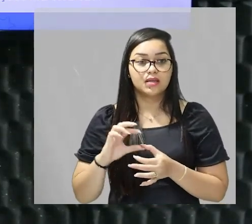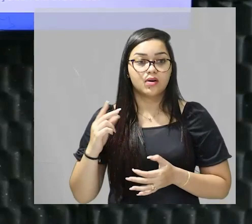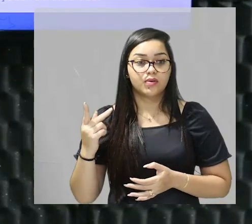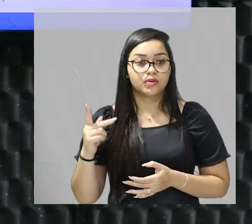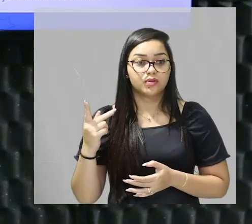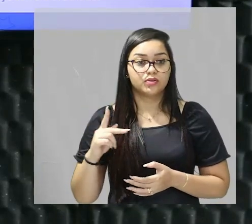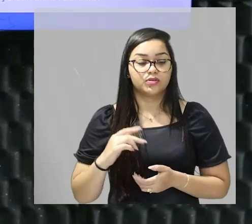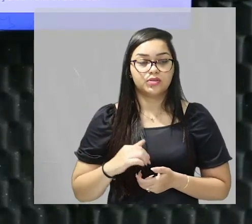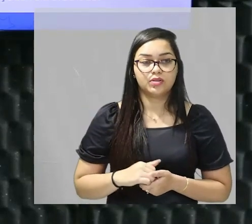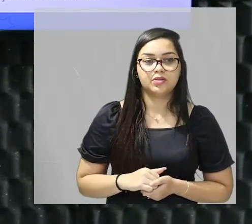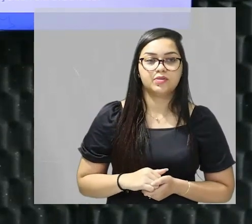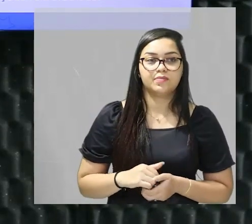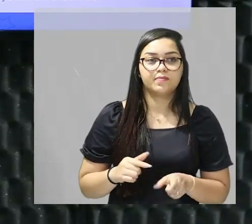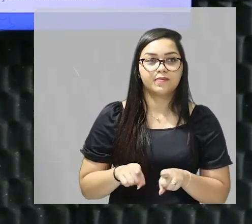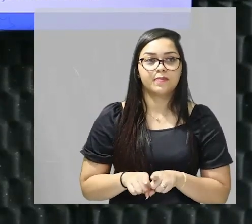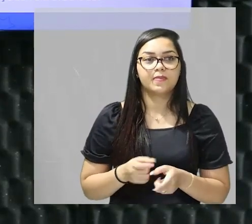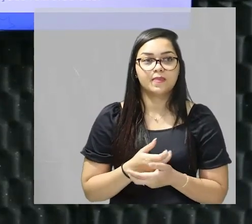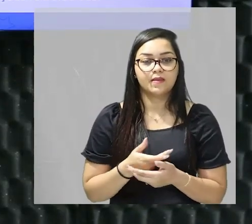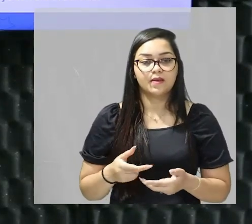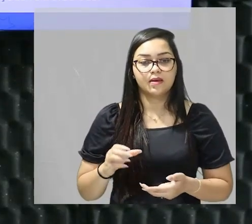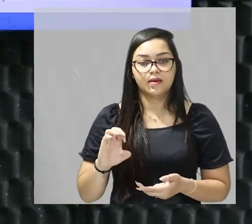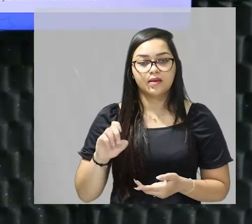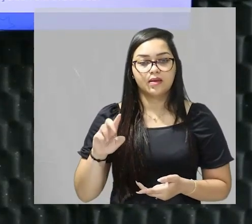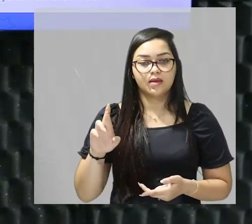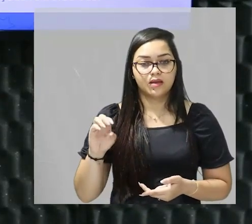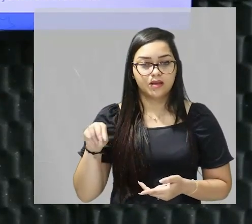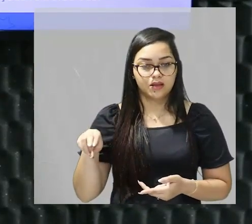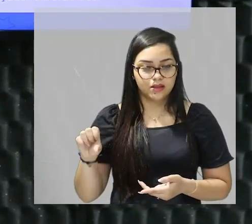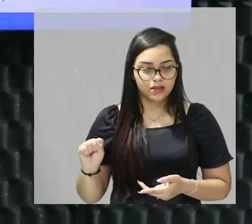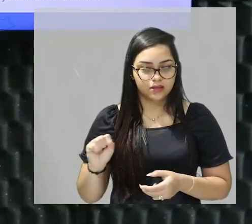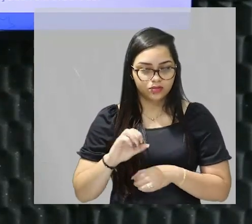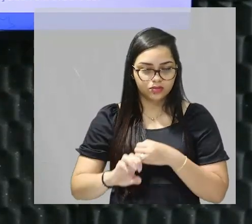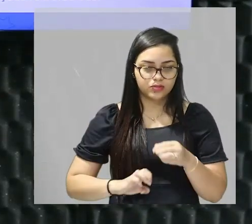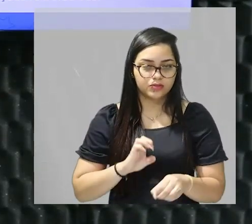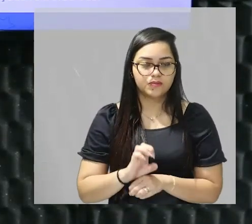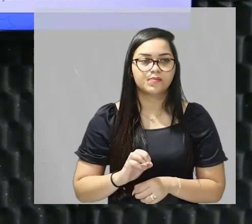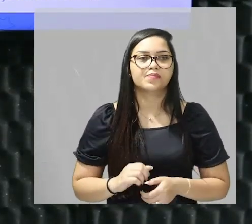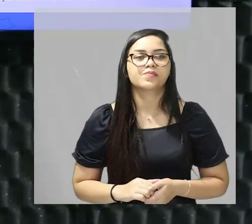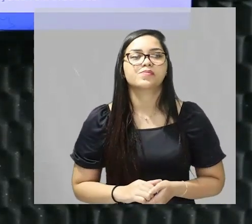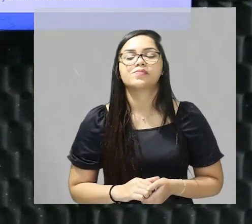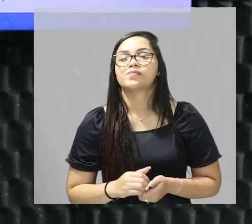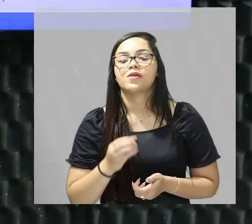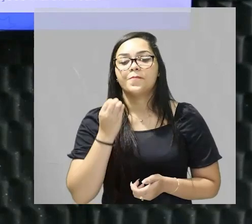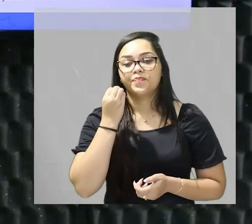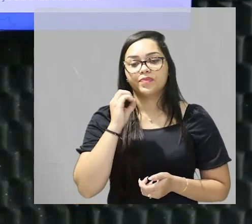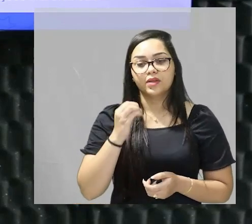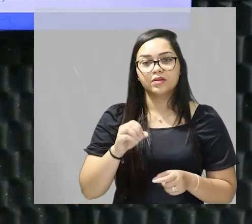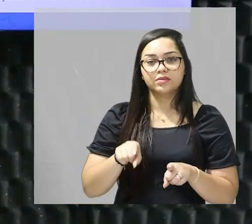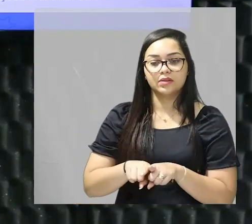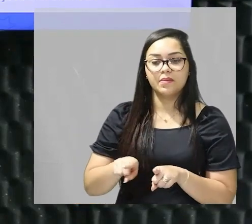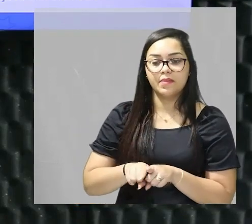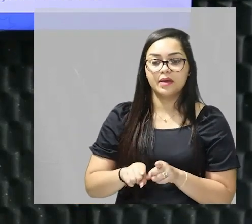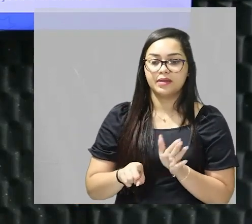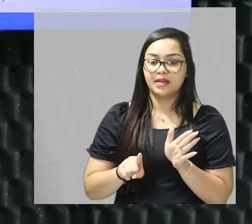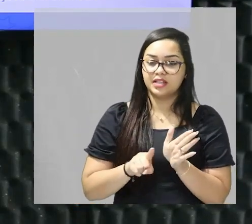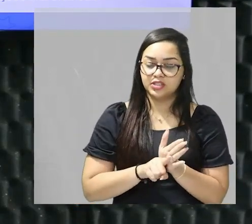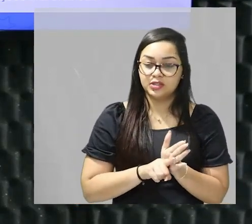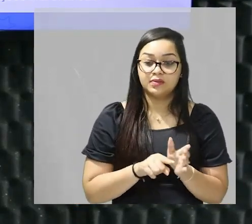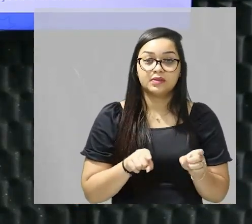certo? O oxigênio puxando os elétrons do hidrogênio. O oxigênio, o polo negativo,